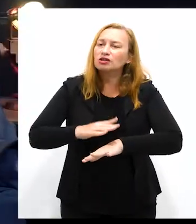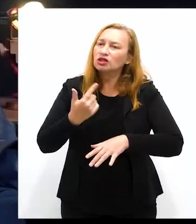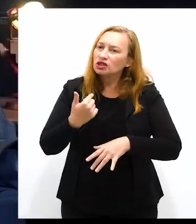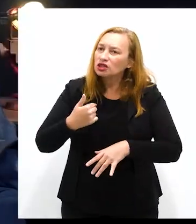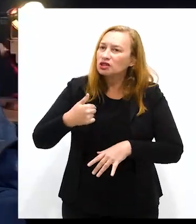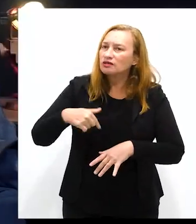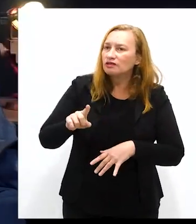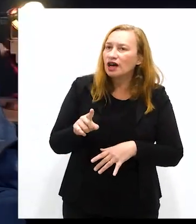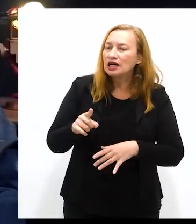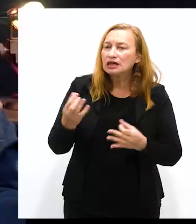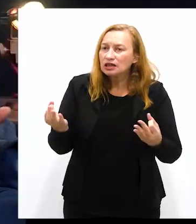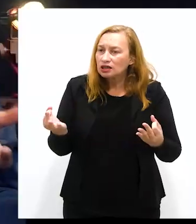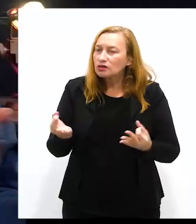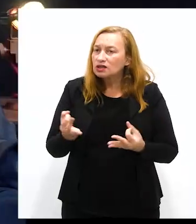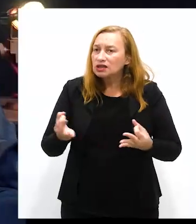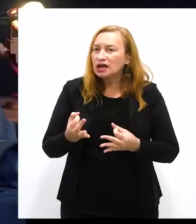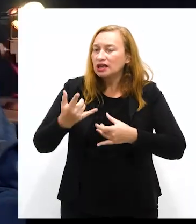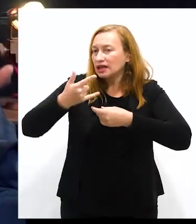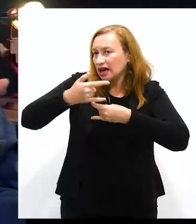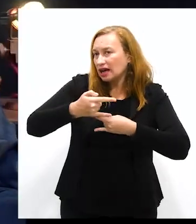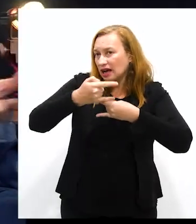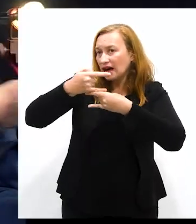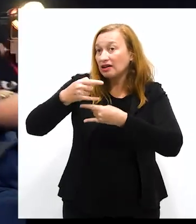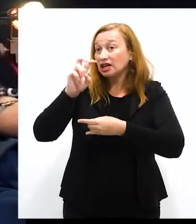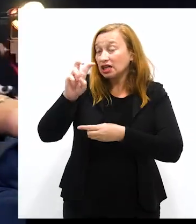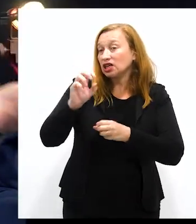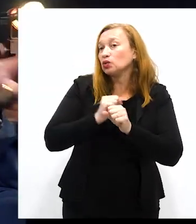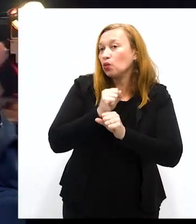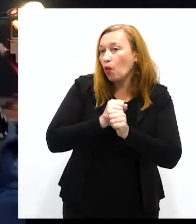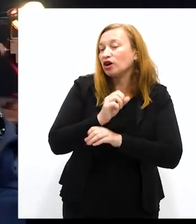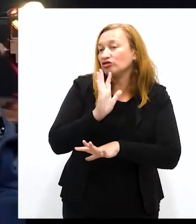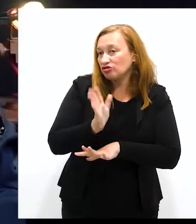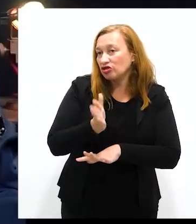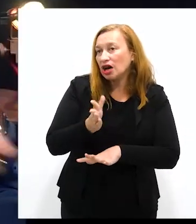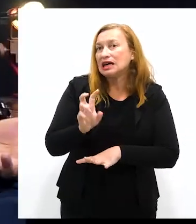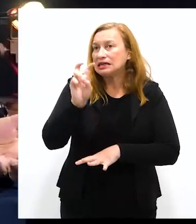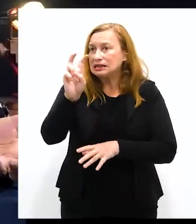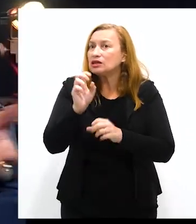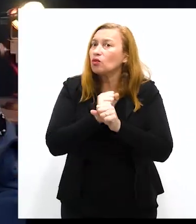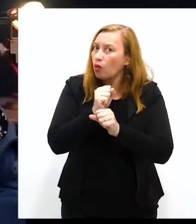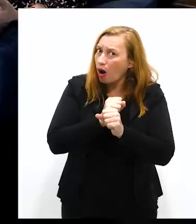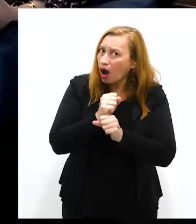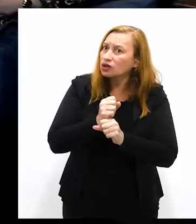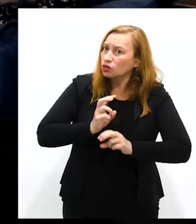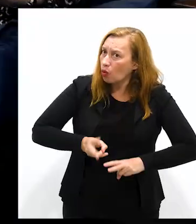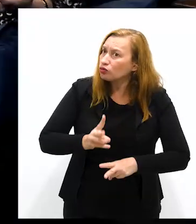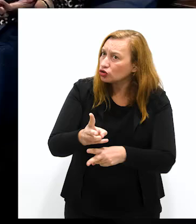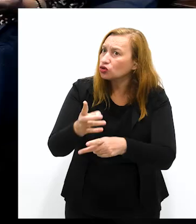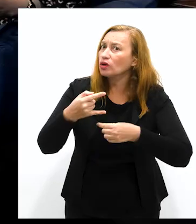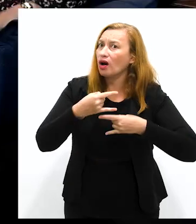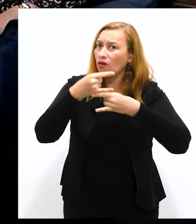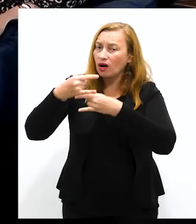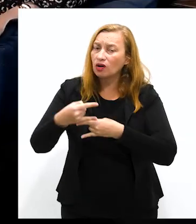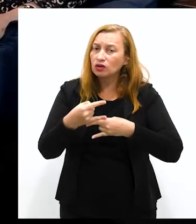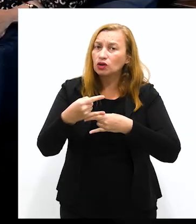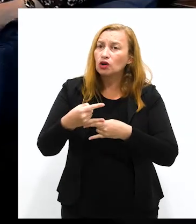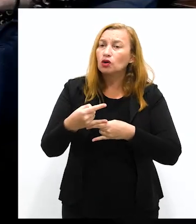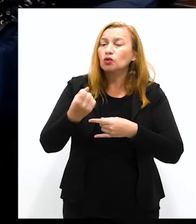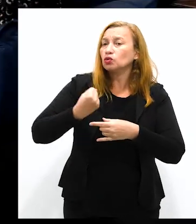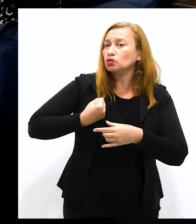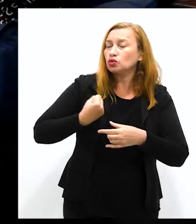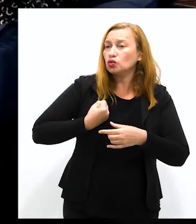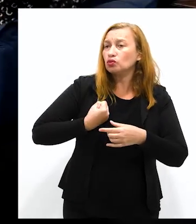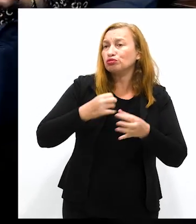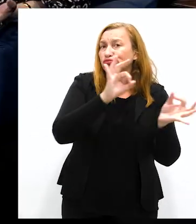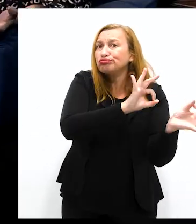coloca na hora e a gente vai, e deu tão certo que a live já vai para o 5º ano. Bom. Você vê, manter uma live 5 anos é uma coisa,